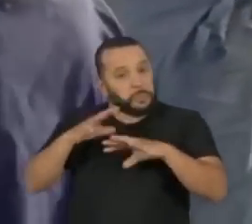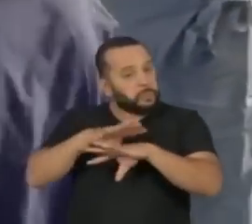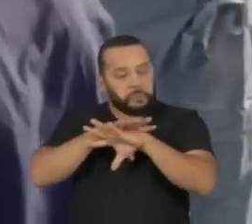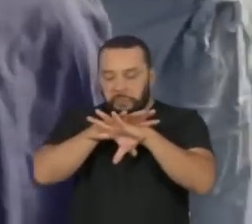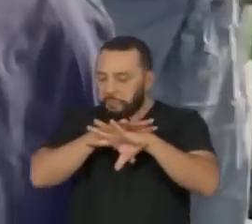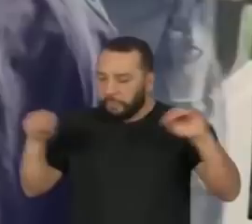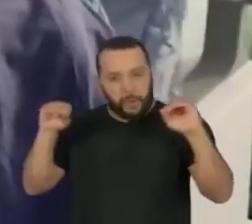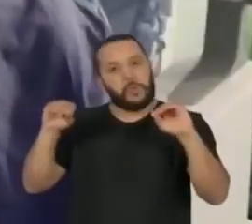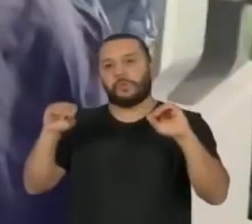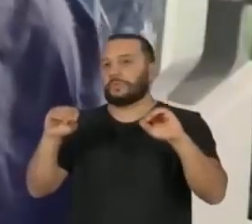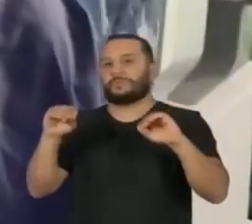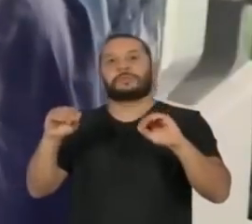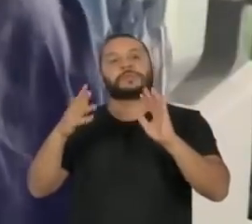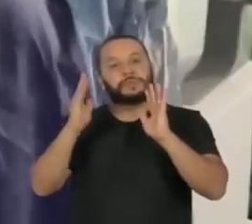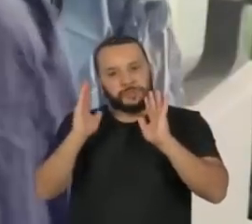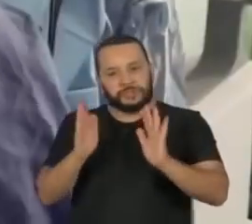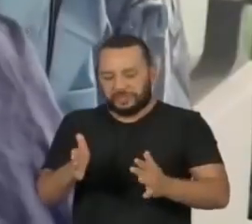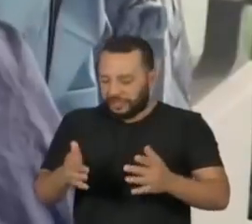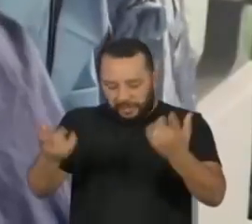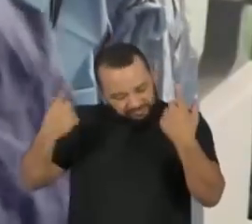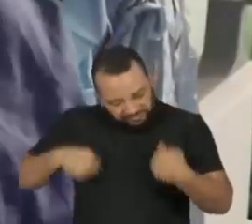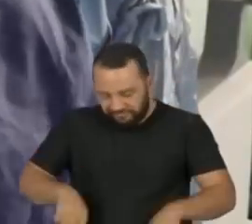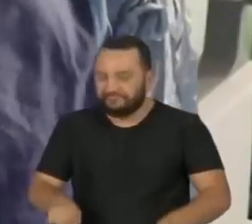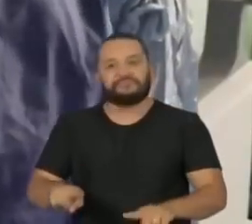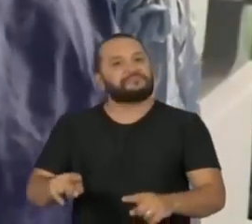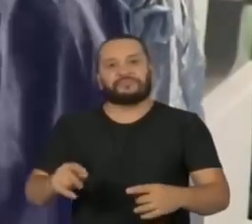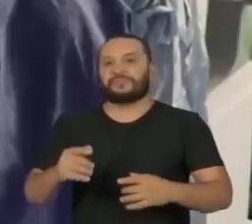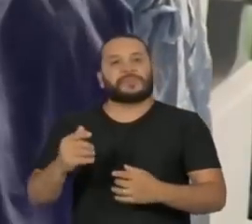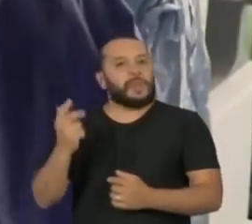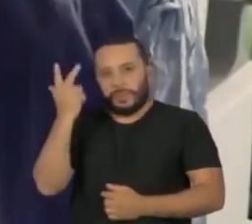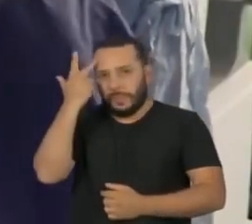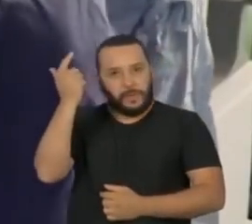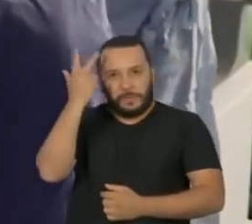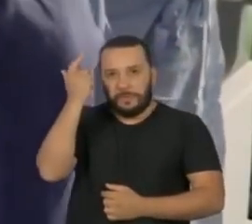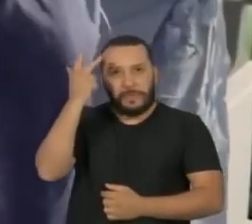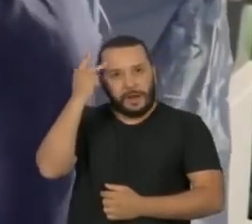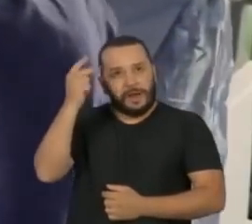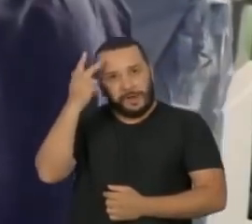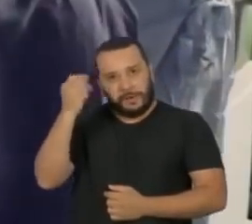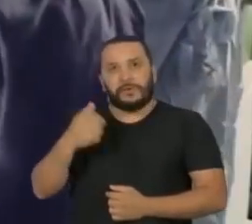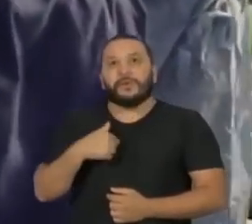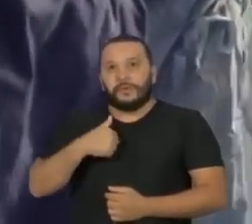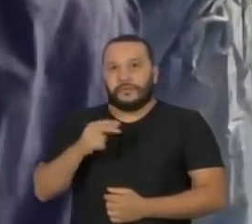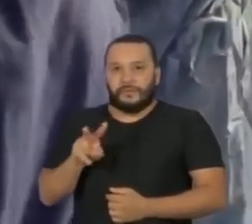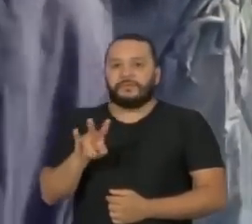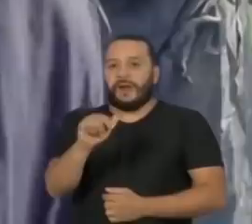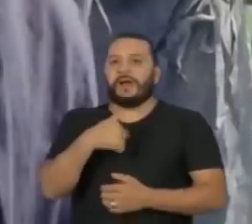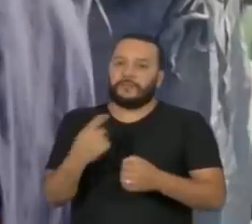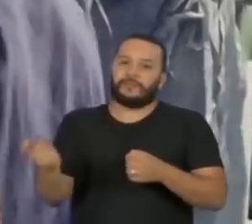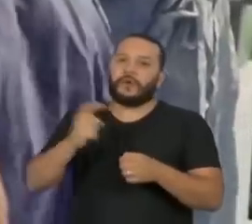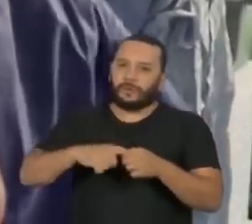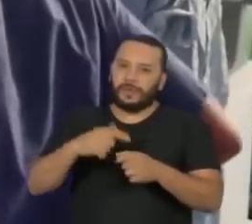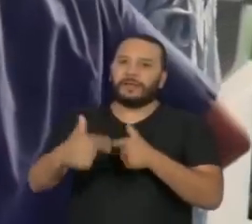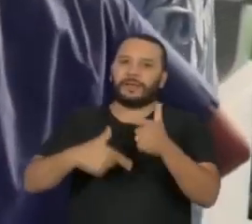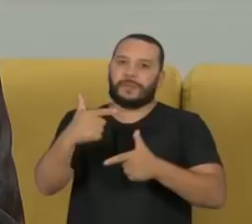retirado e preservando todas as funções das mãos da instrumentista, que em breve espera voltar ao